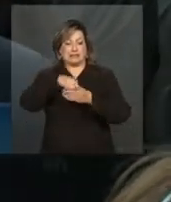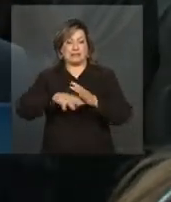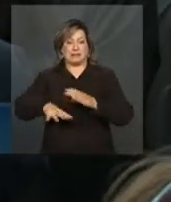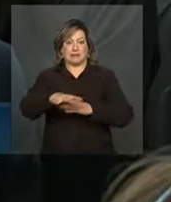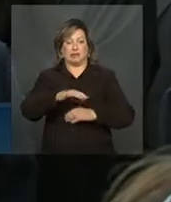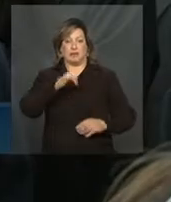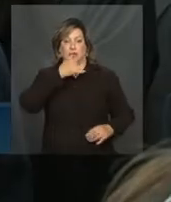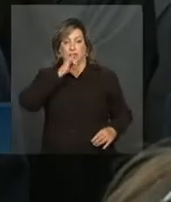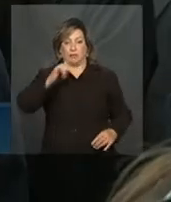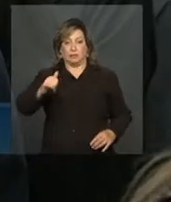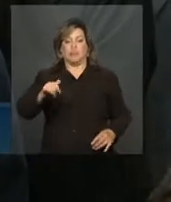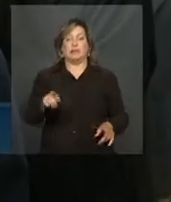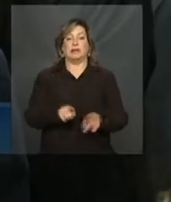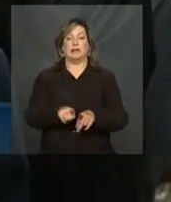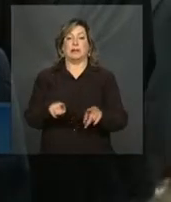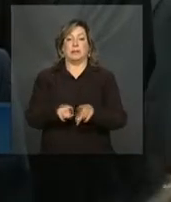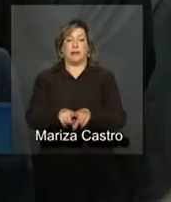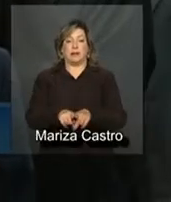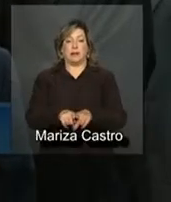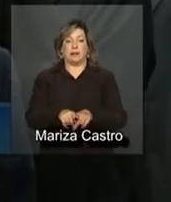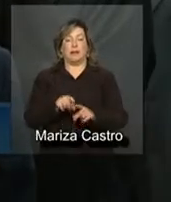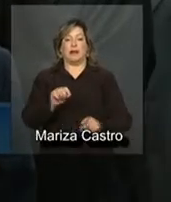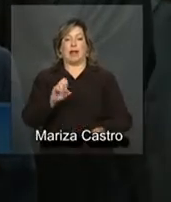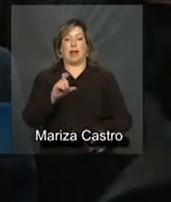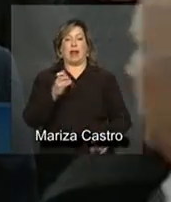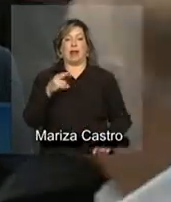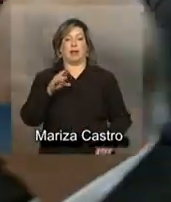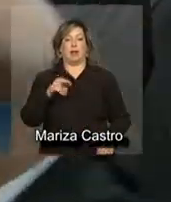elétricas e também pela